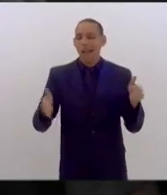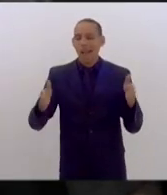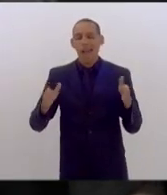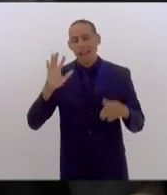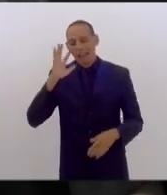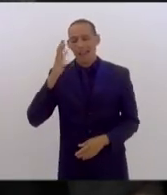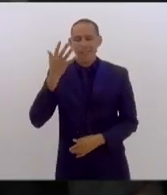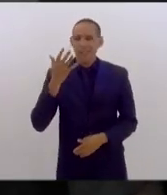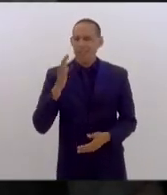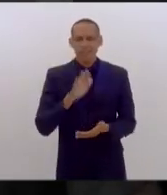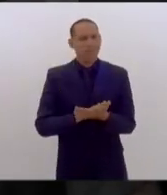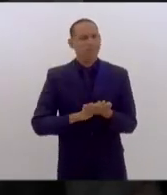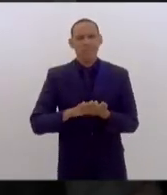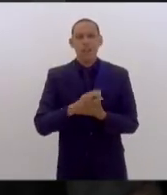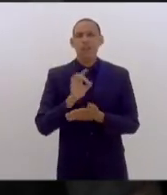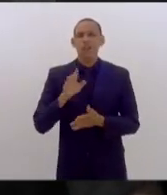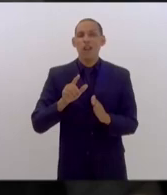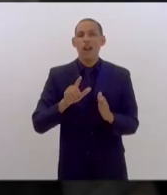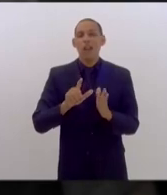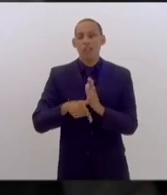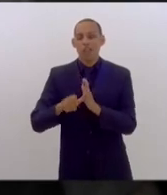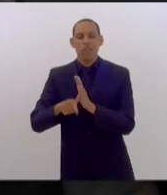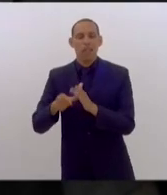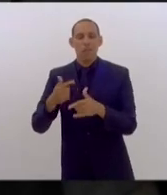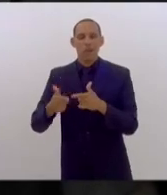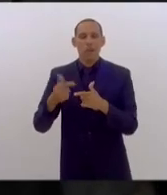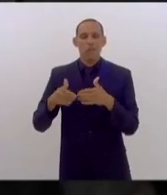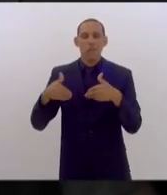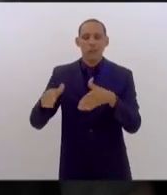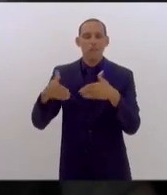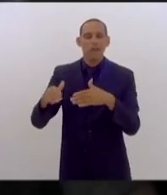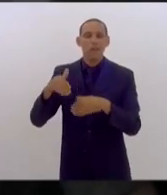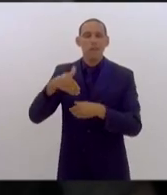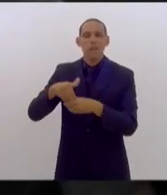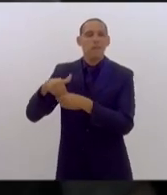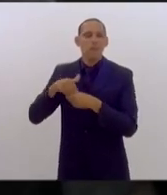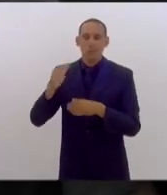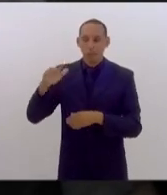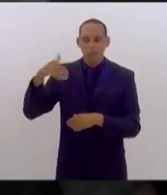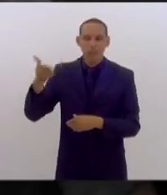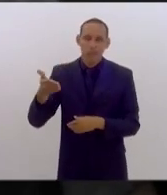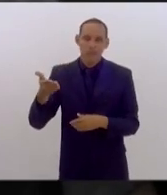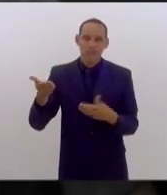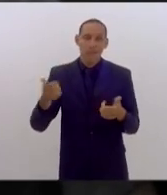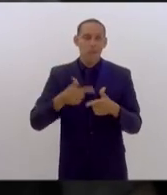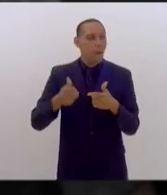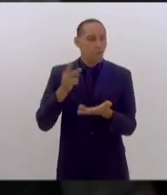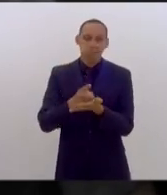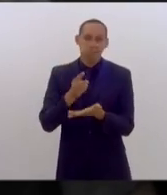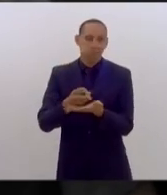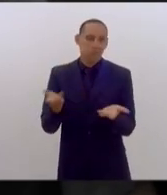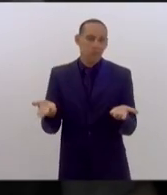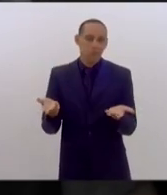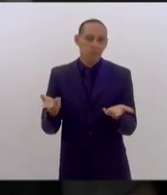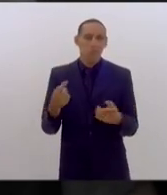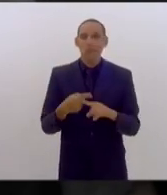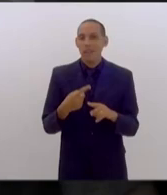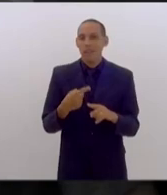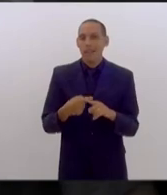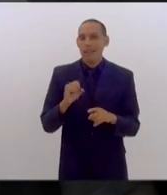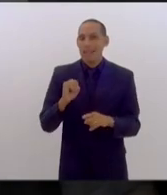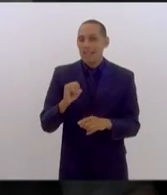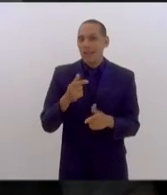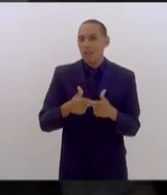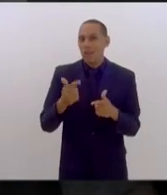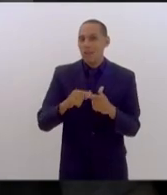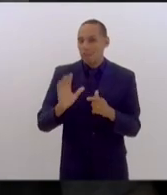resolveu ele é de um problema para depois da eleição para vender é um problema vai continuar porque eles aqui um um